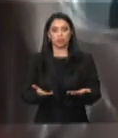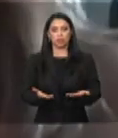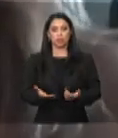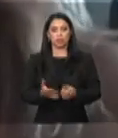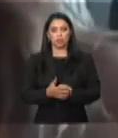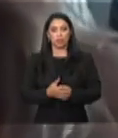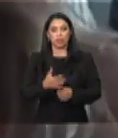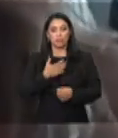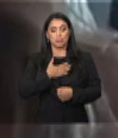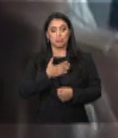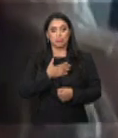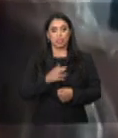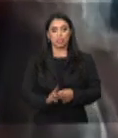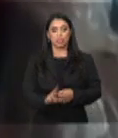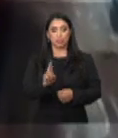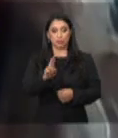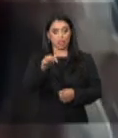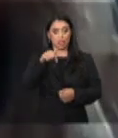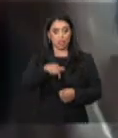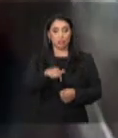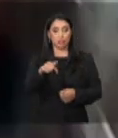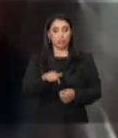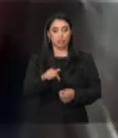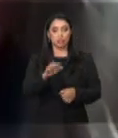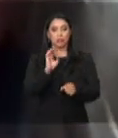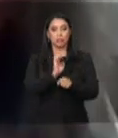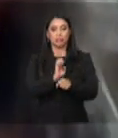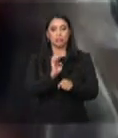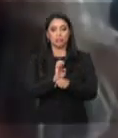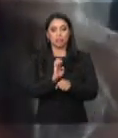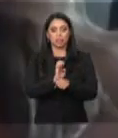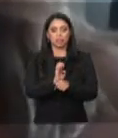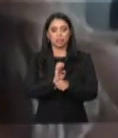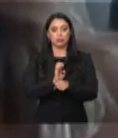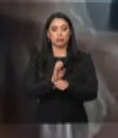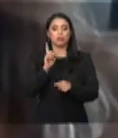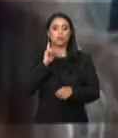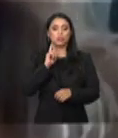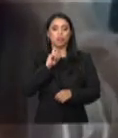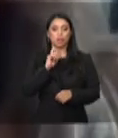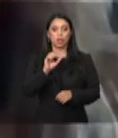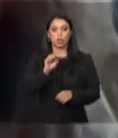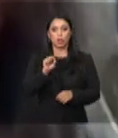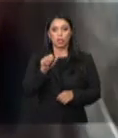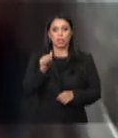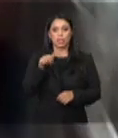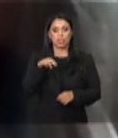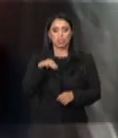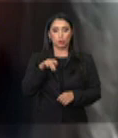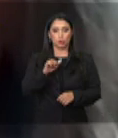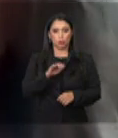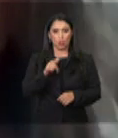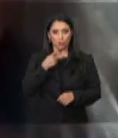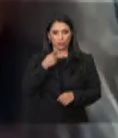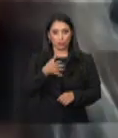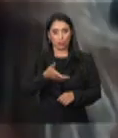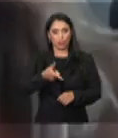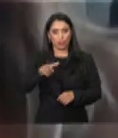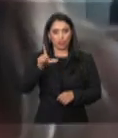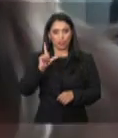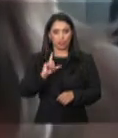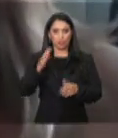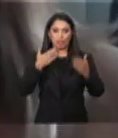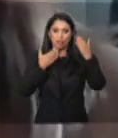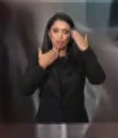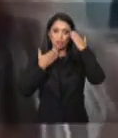referência técnica aqui no estado de Minas Gerais Samuel Rodrigues que falou hoje mais cedo agradeço pela fala e peço